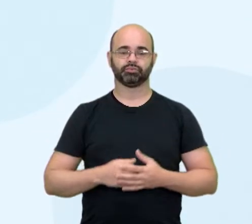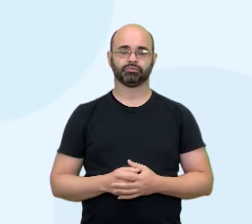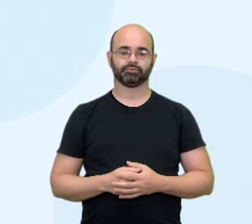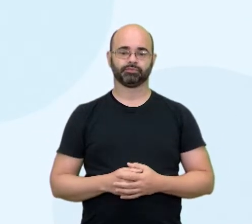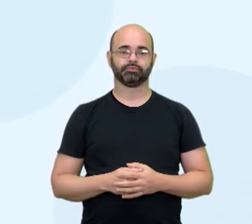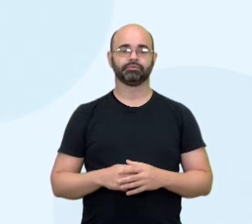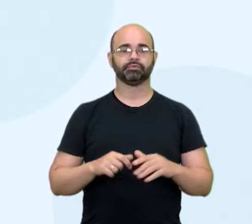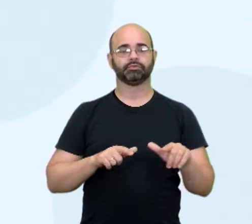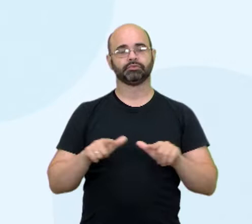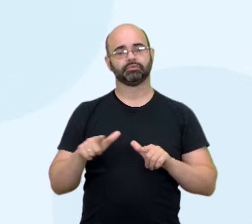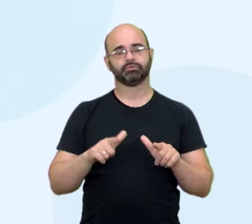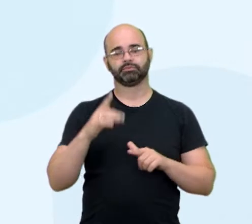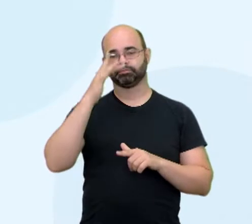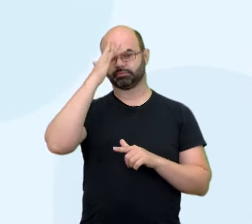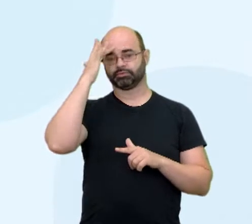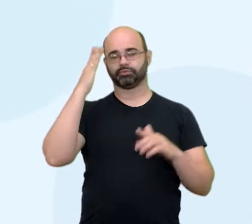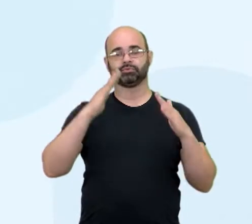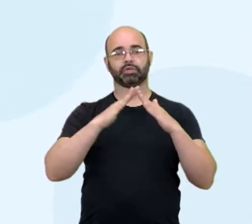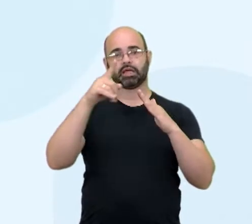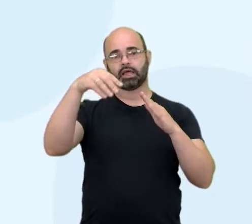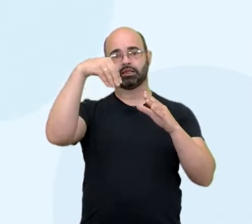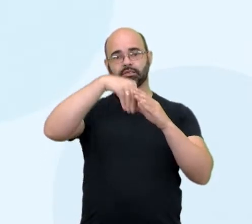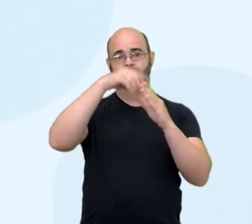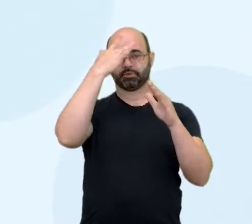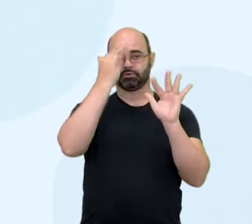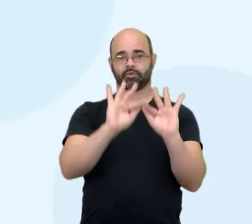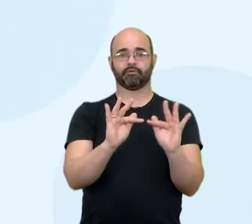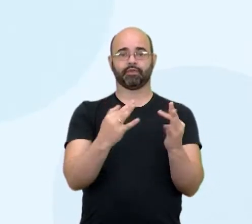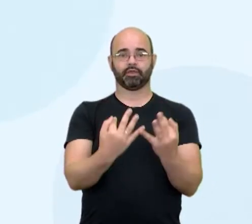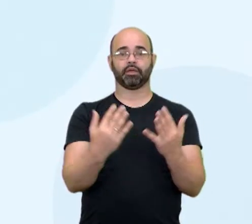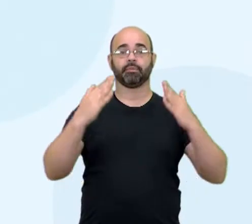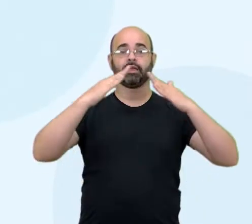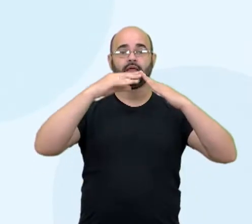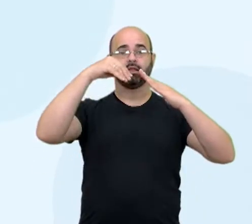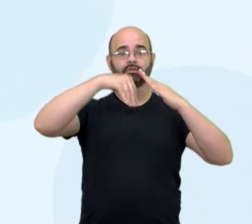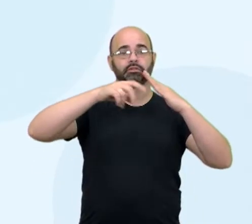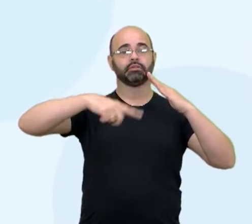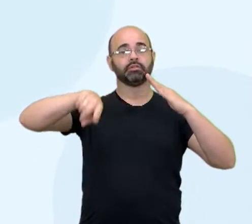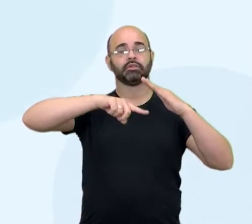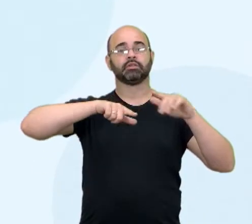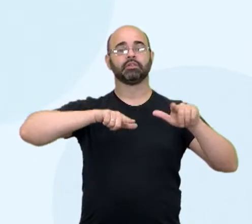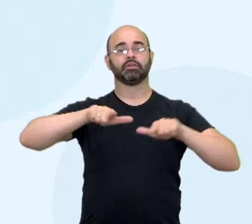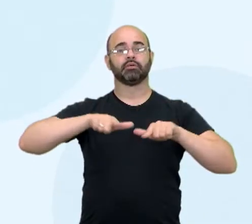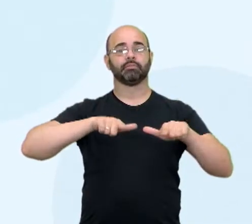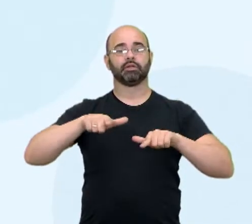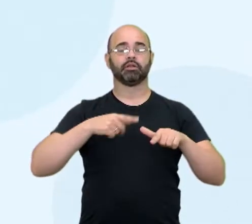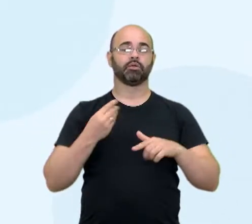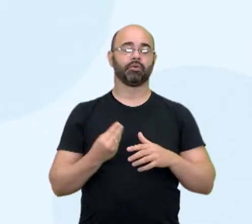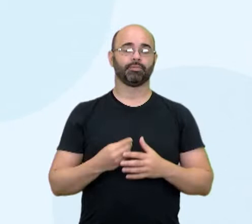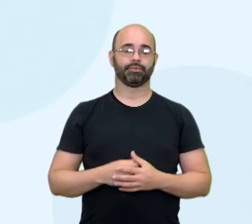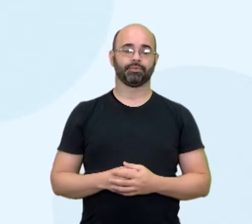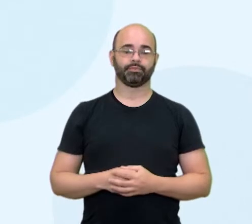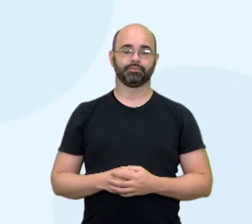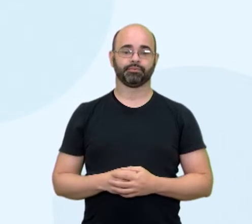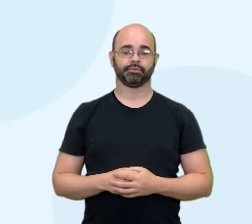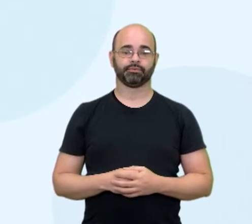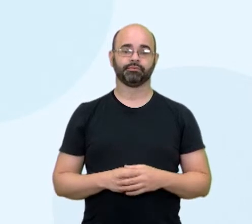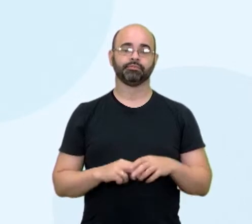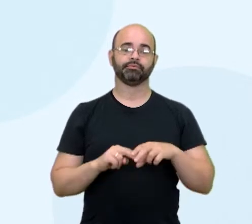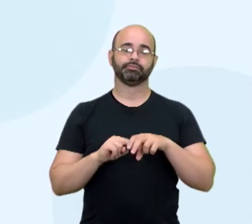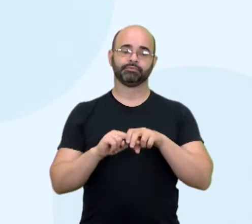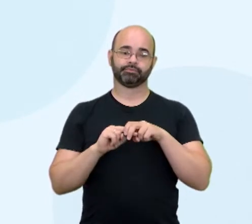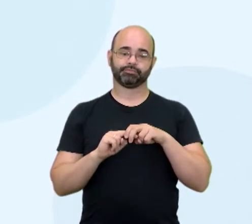dos familiares que residem com você. Sim, com você, tudo bem? Portanto, ela deverá ser